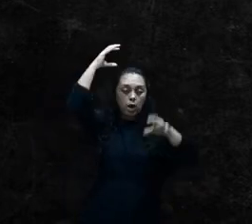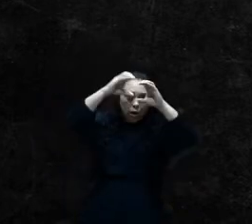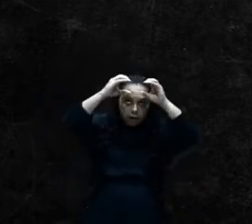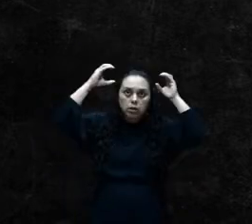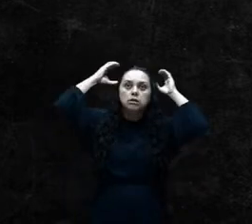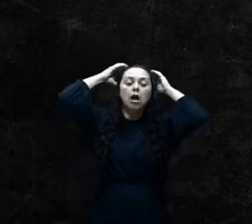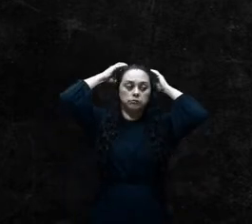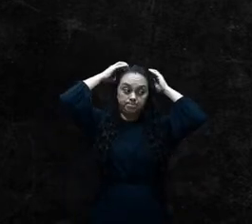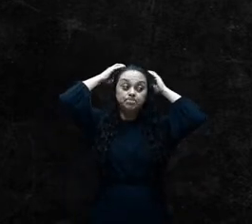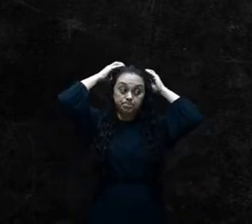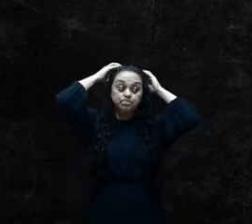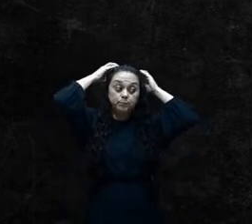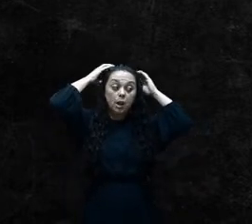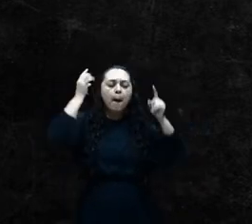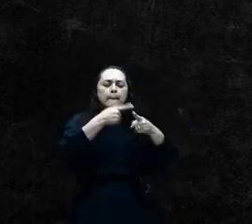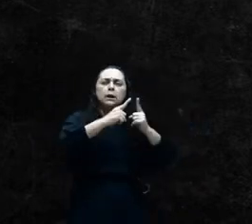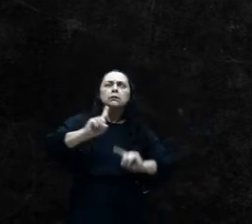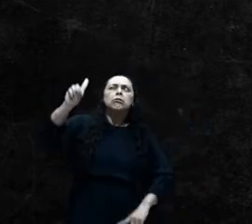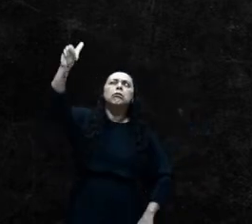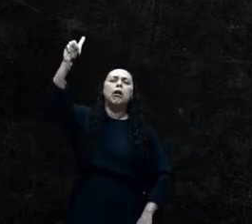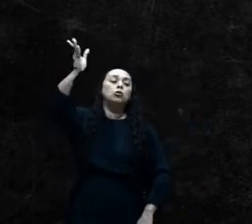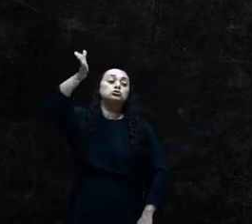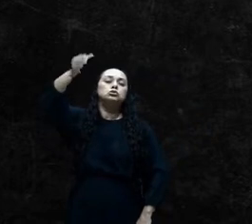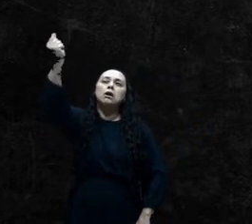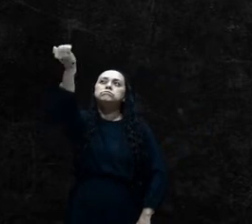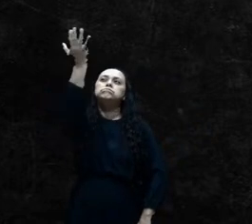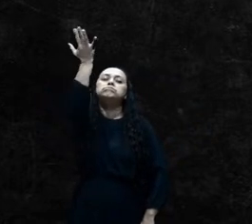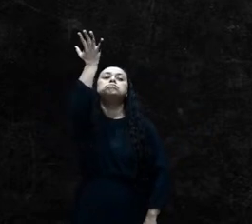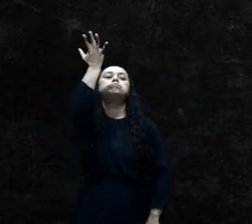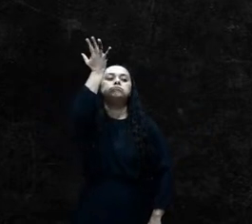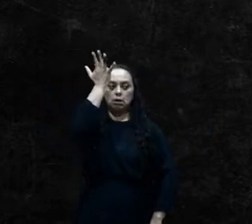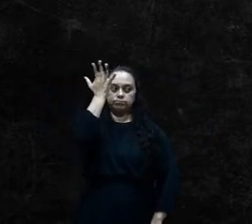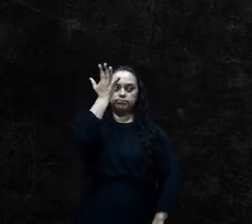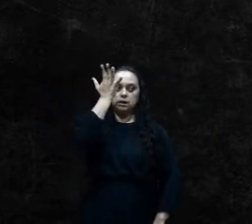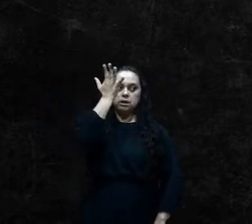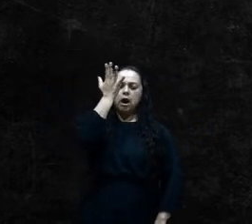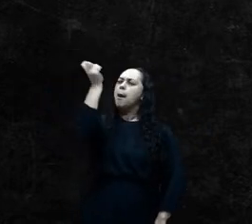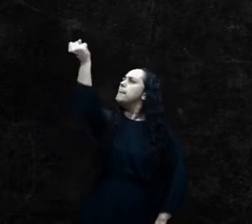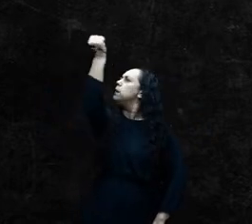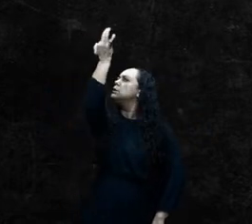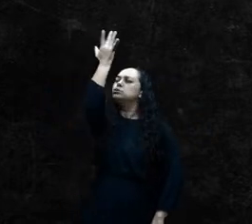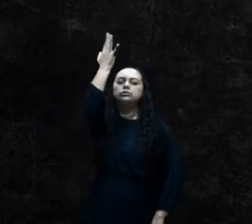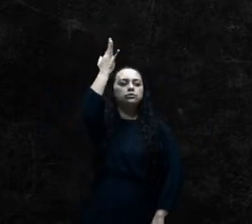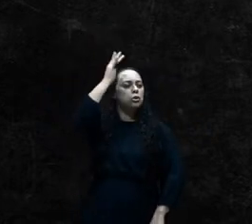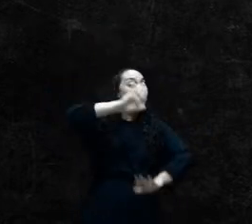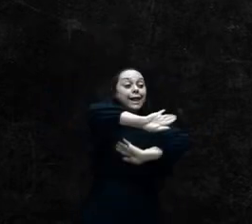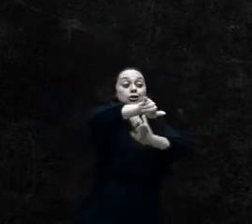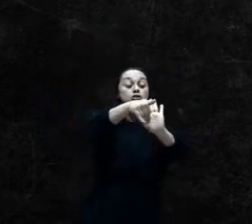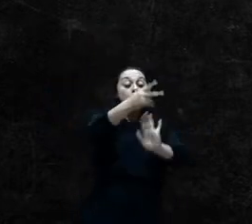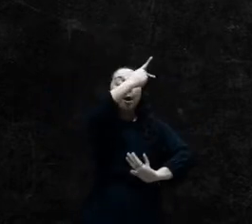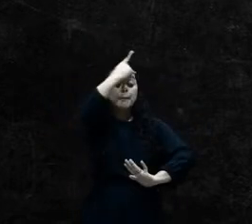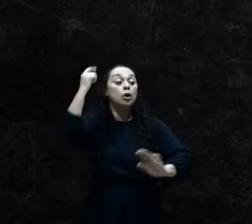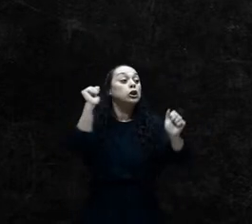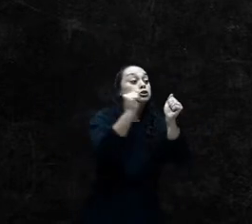Eis que Deus por sua graça lhe deu todos os que navegam